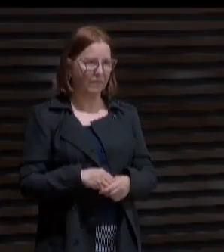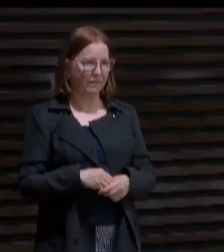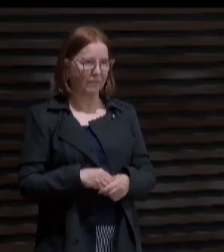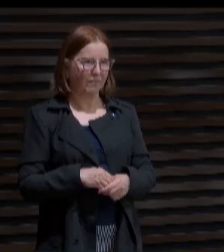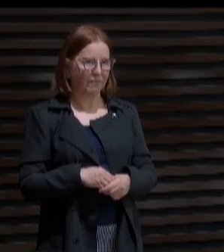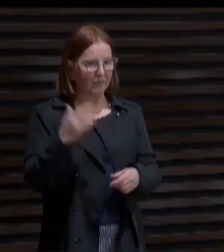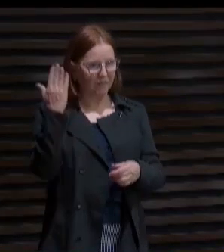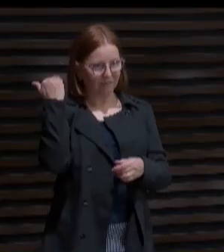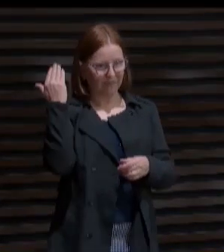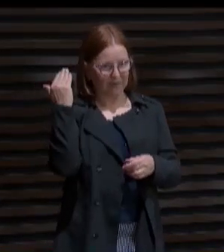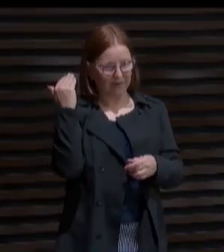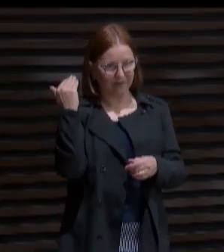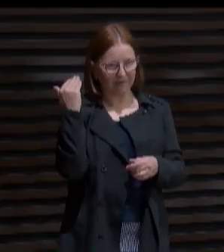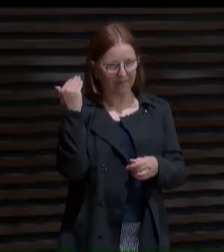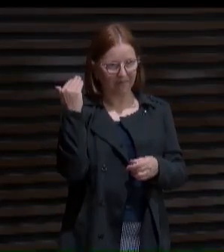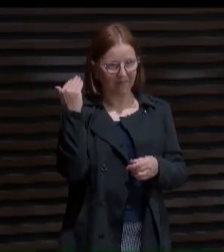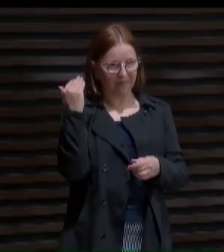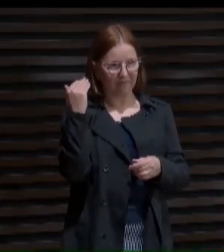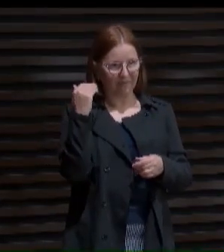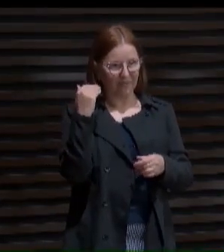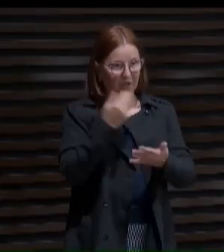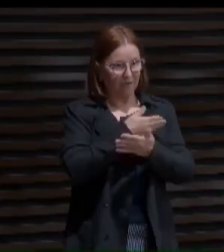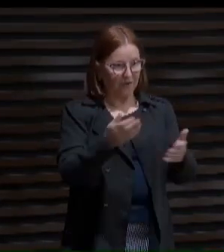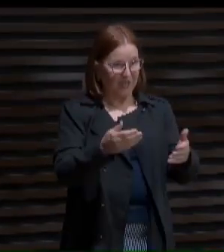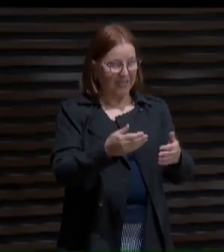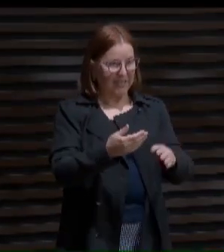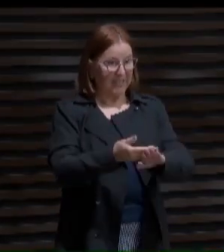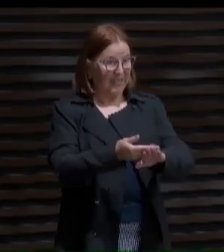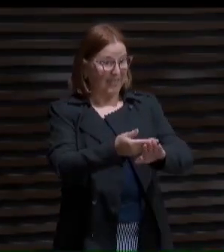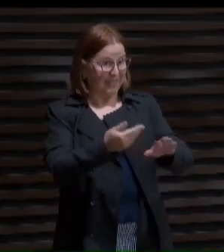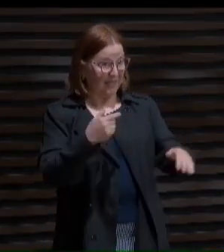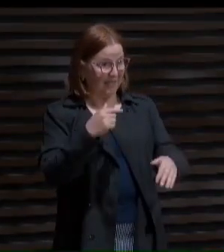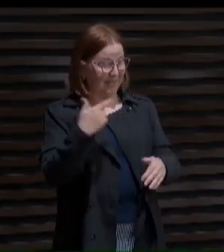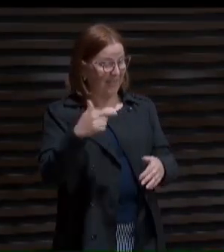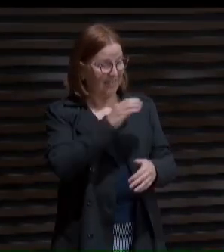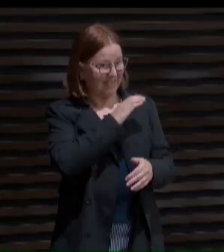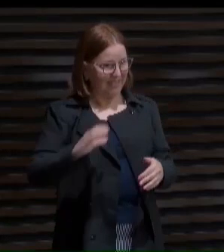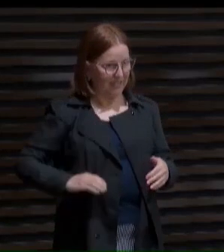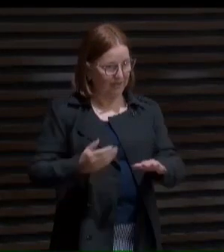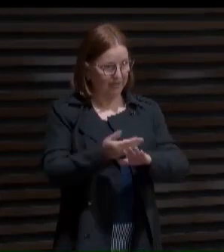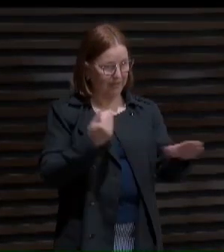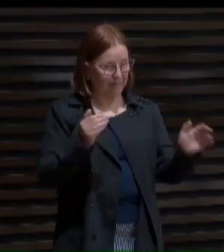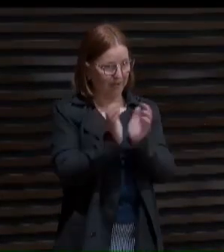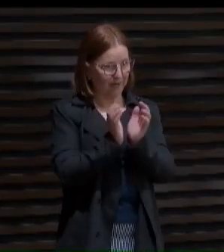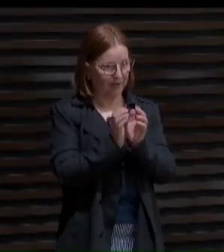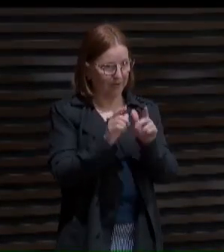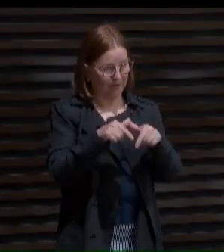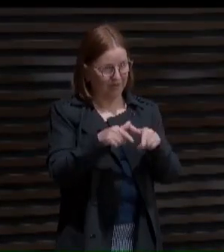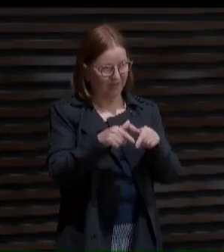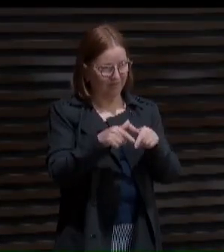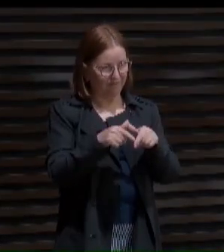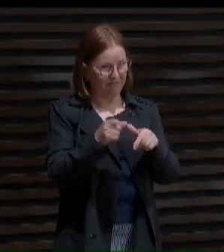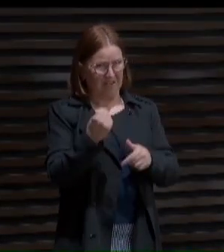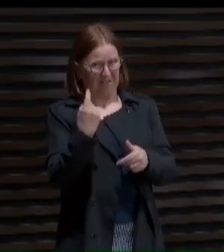Naquele tempo, estáveis sem Cristo, separados da comunidade de Israel e estranhos às